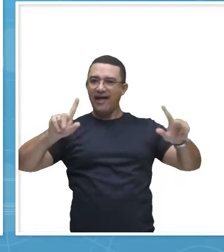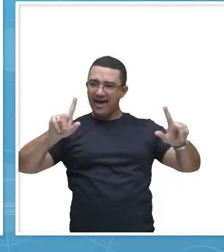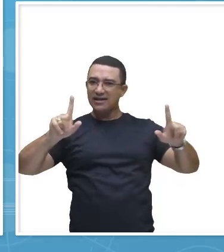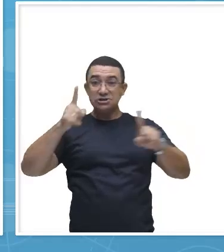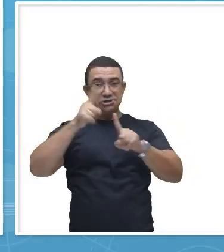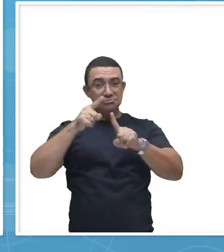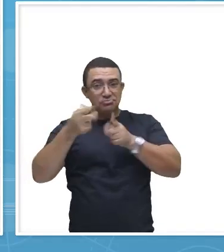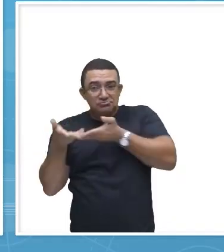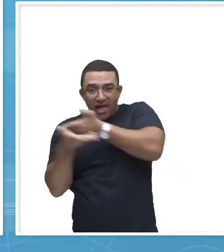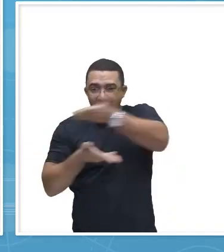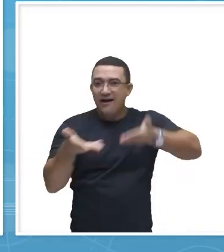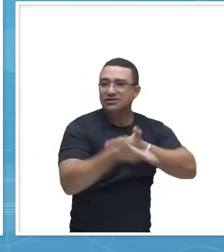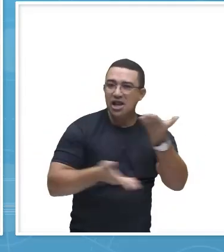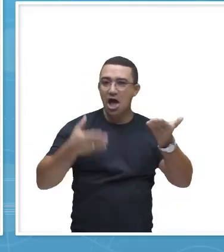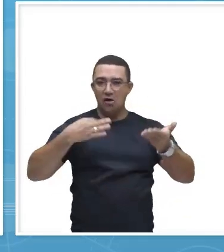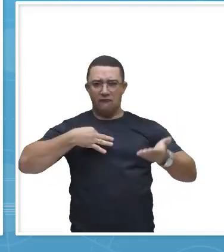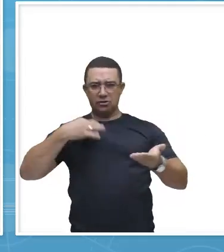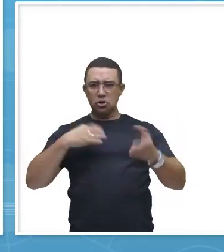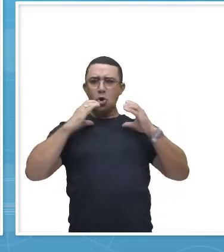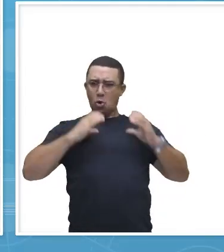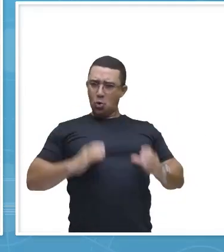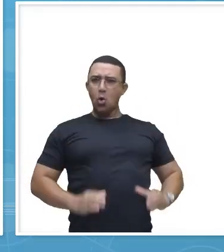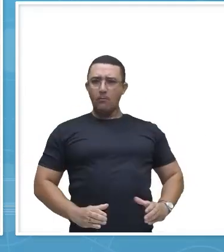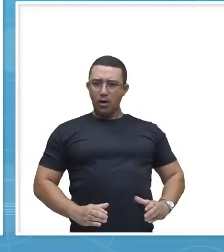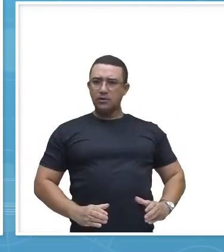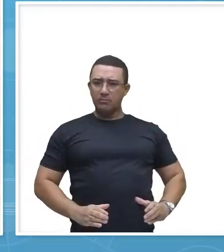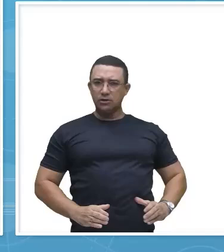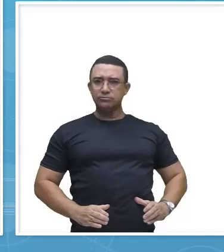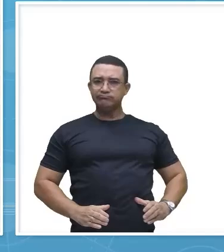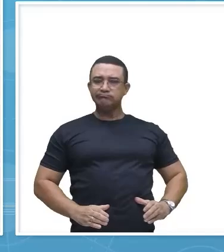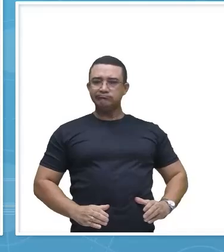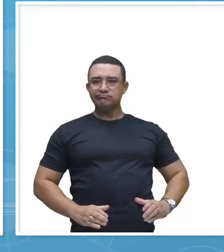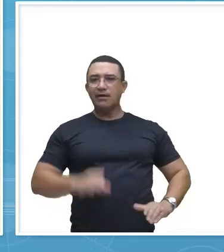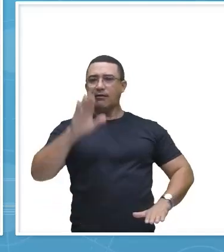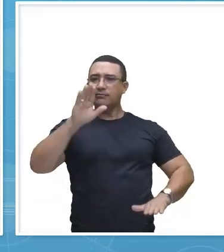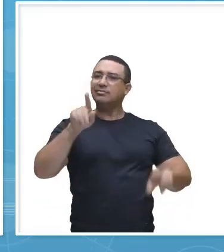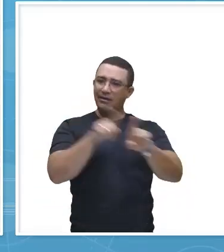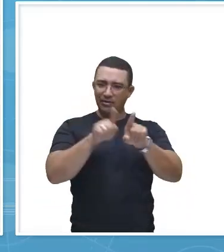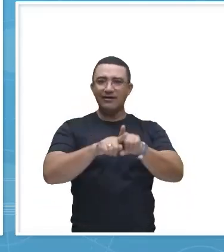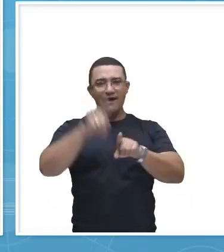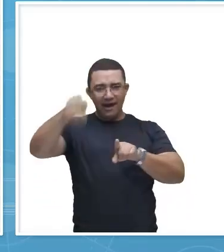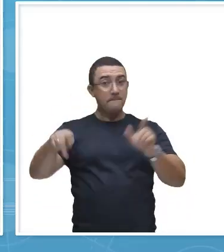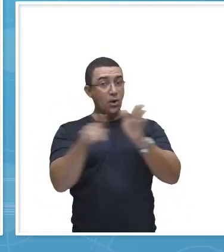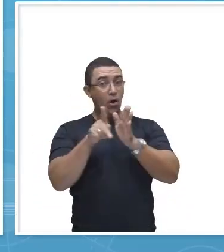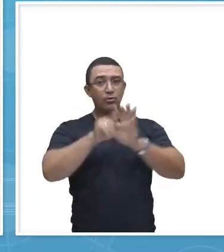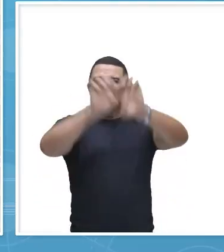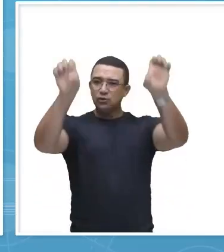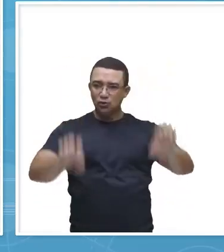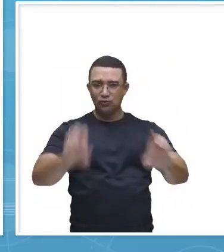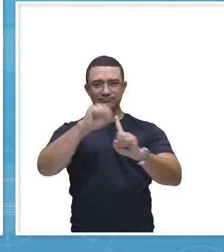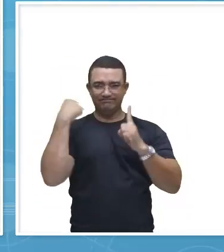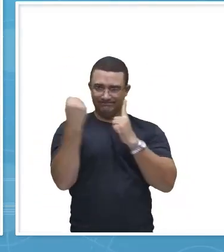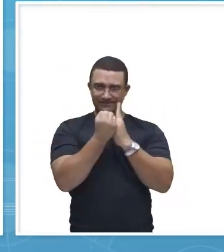se vestir, de se comportar, vão determinar a nossa estrutura social. Uma outra